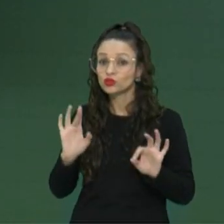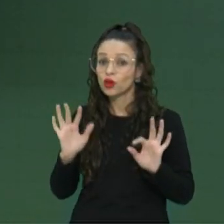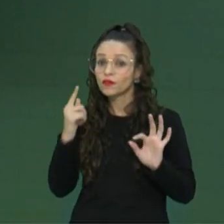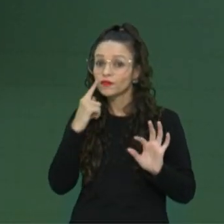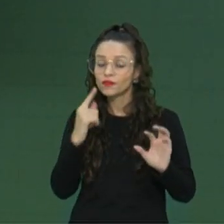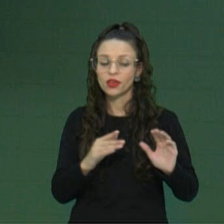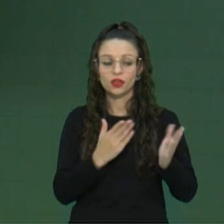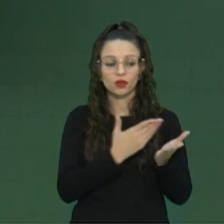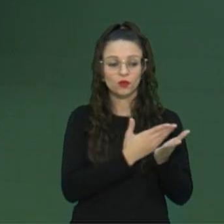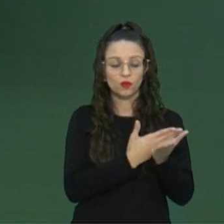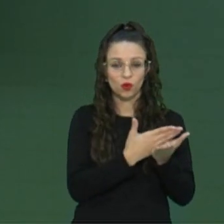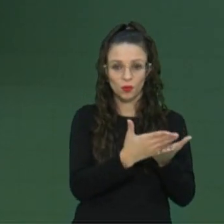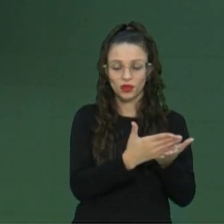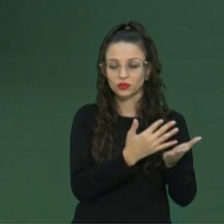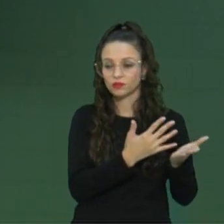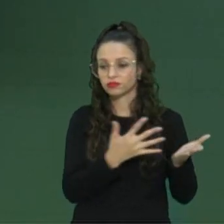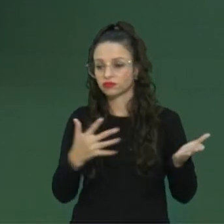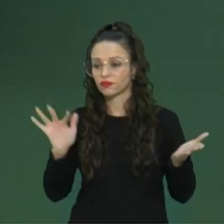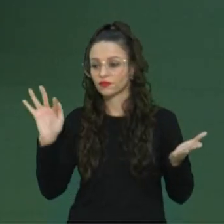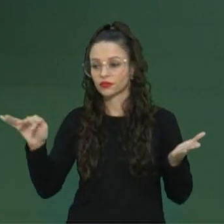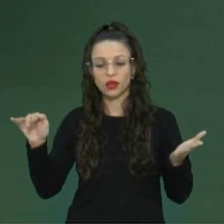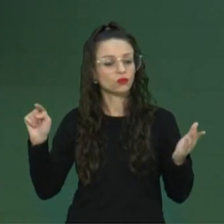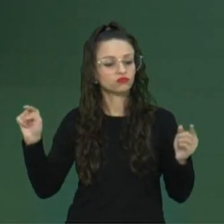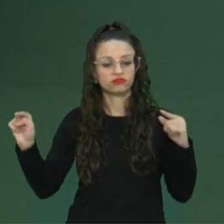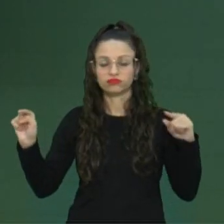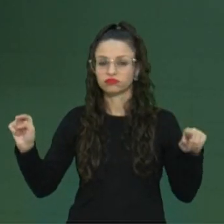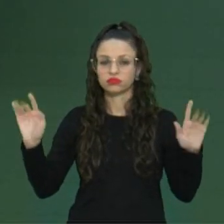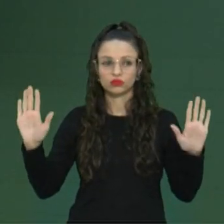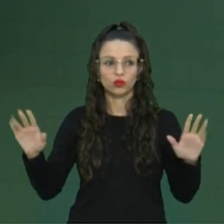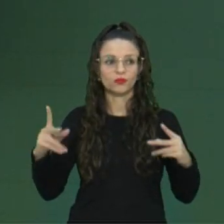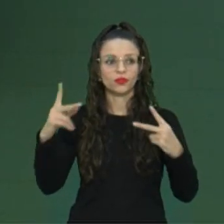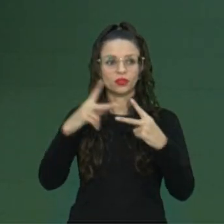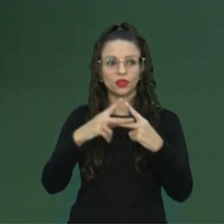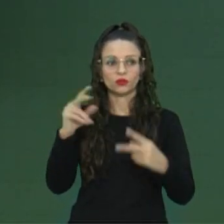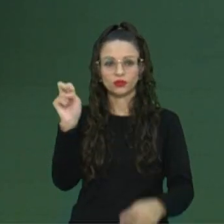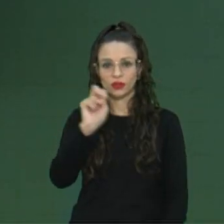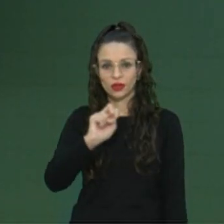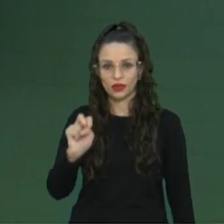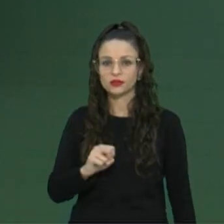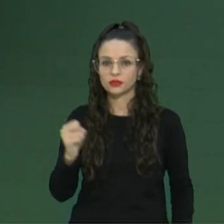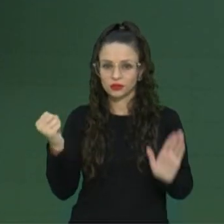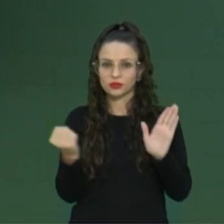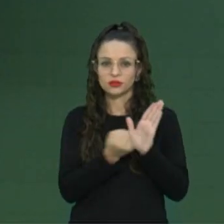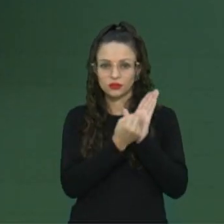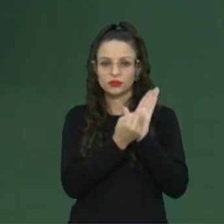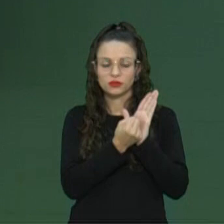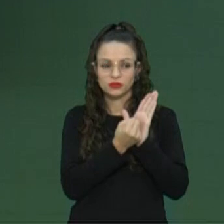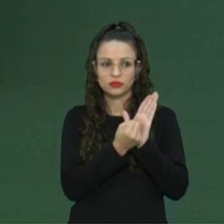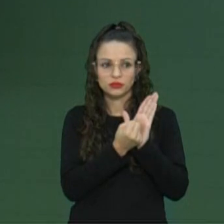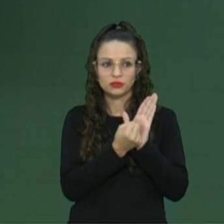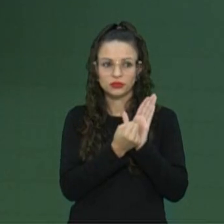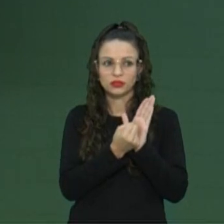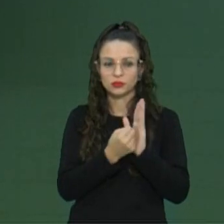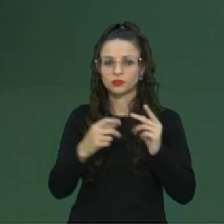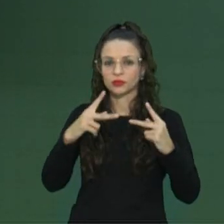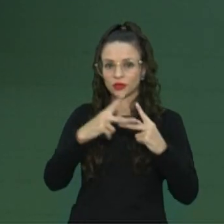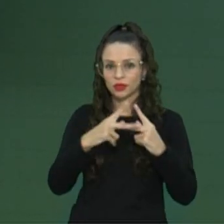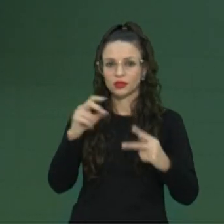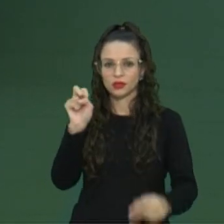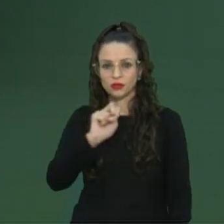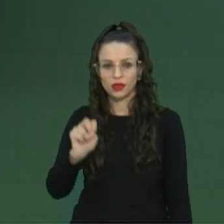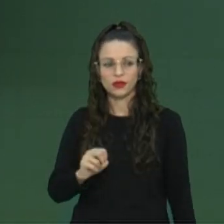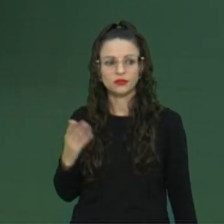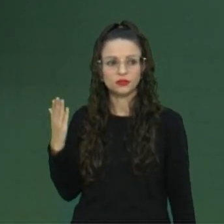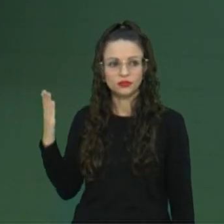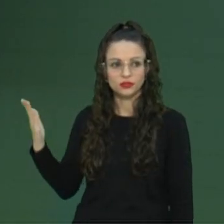final e no estado inicial. E aí o cálculo vai ficar ΔS, que é o símbolo aqui S para entropia, então variação de entropia é